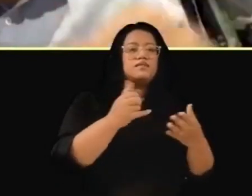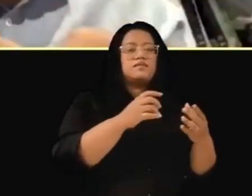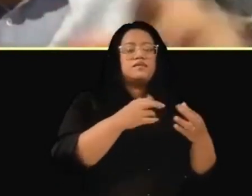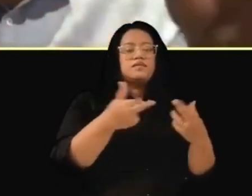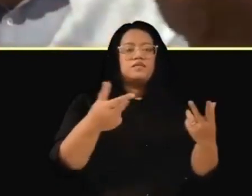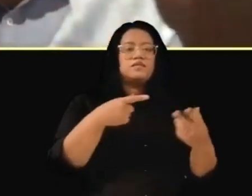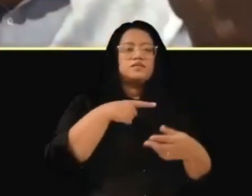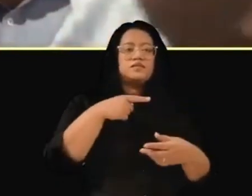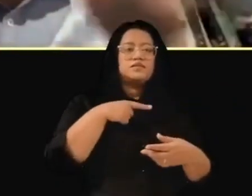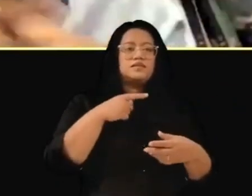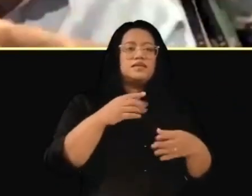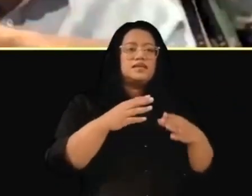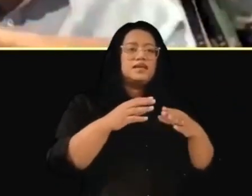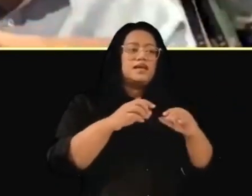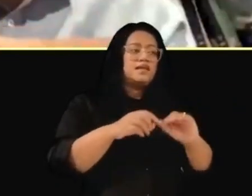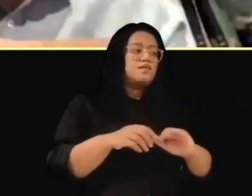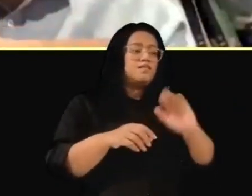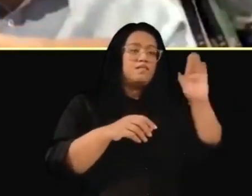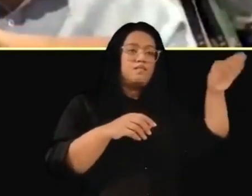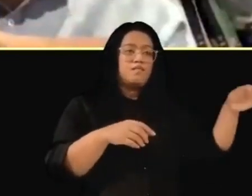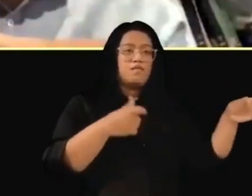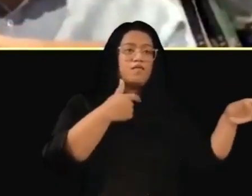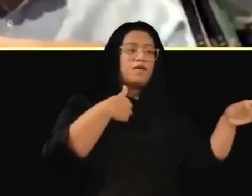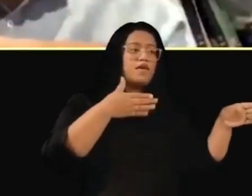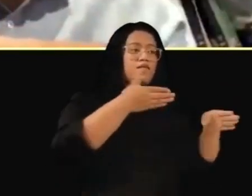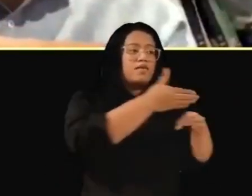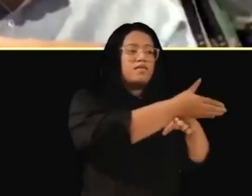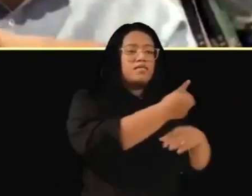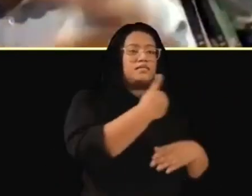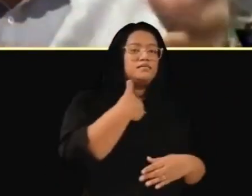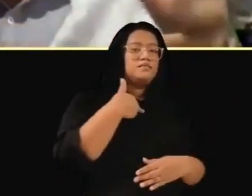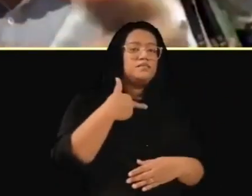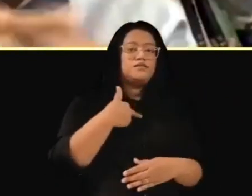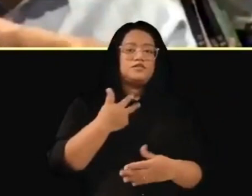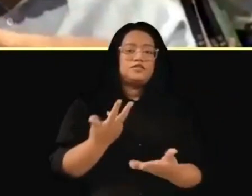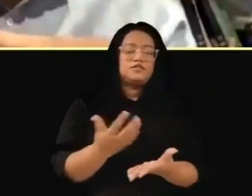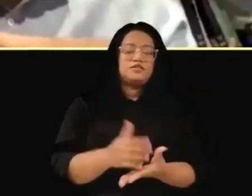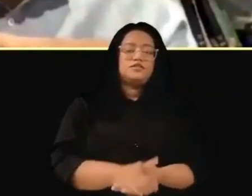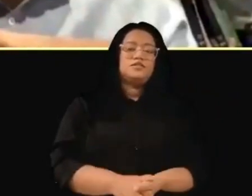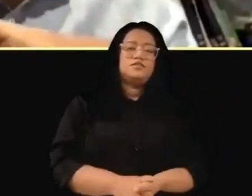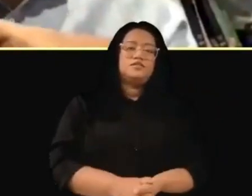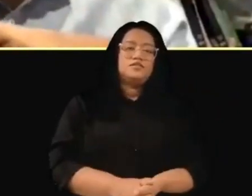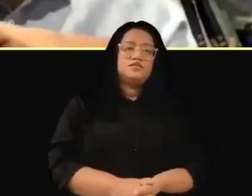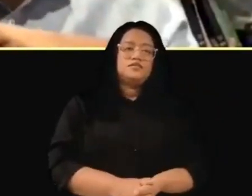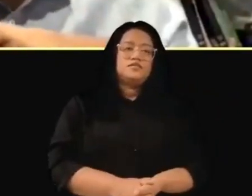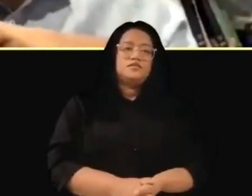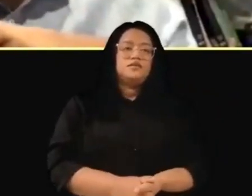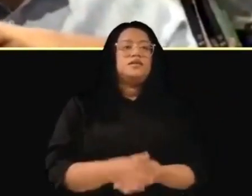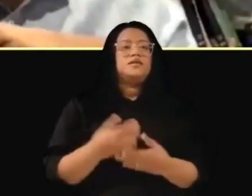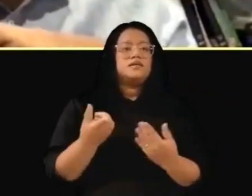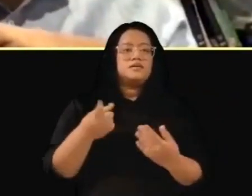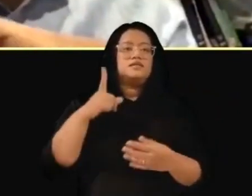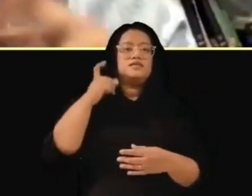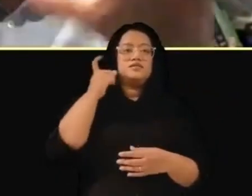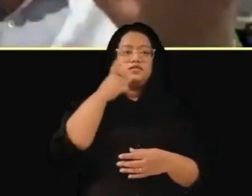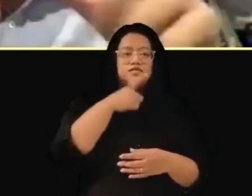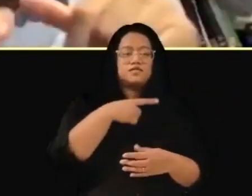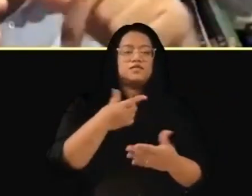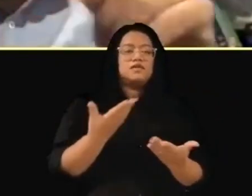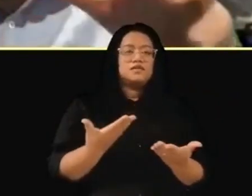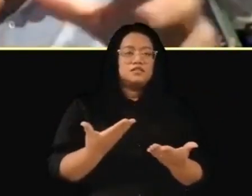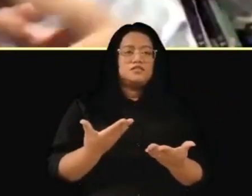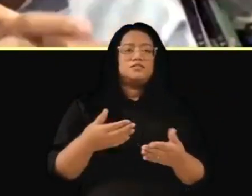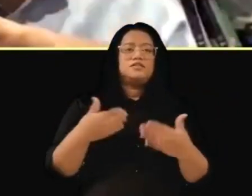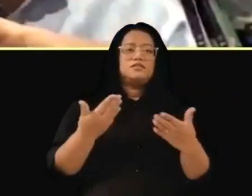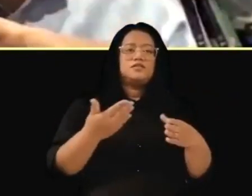vai para outra margem e eu não tenho jurisdição sobre aquela área. Enfim, são as dificuldades de uma área de fronteira. Por isso que fronteira é